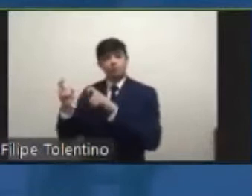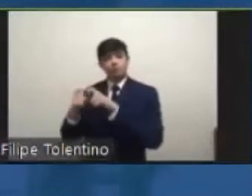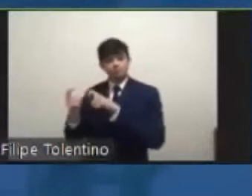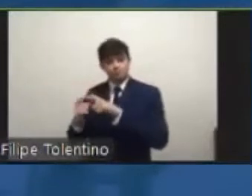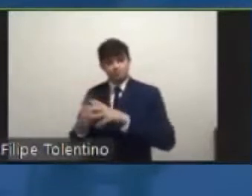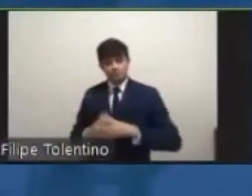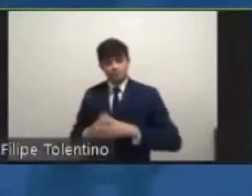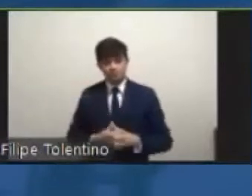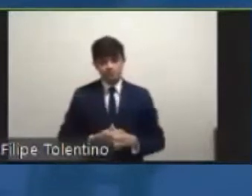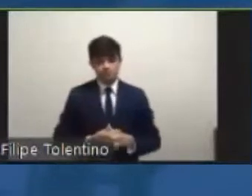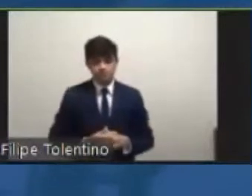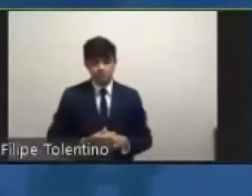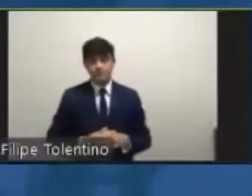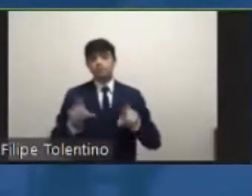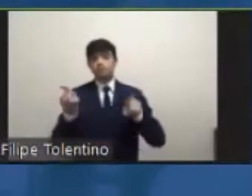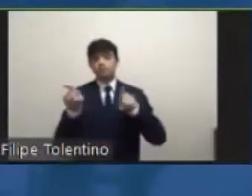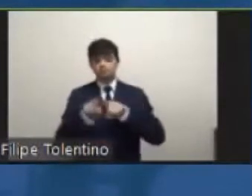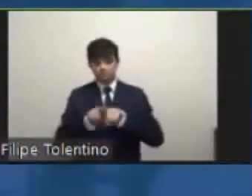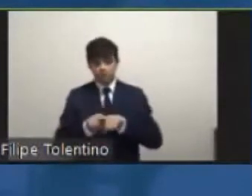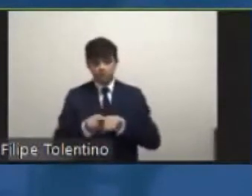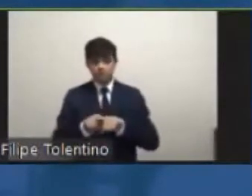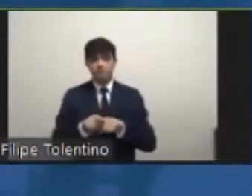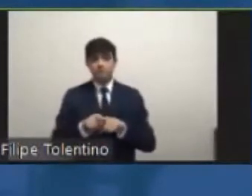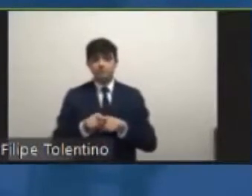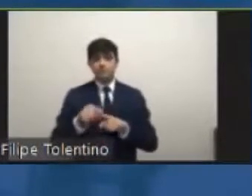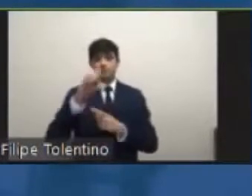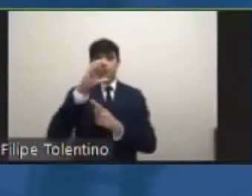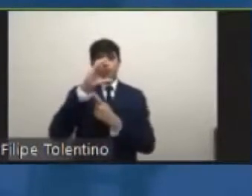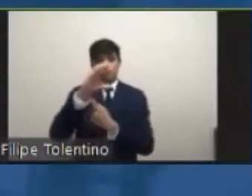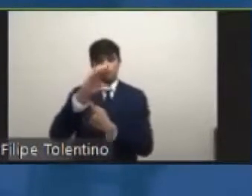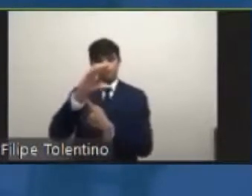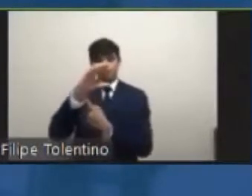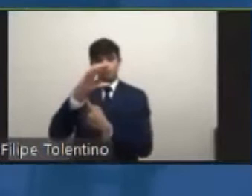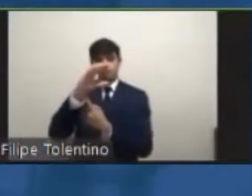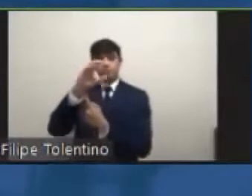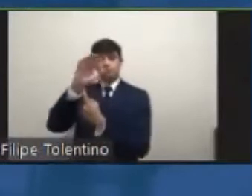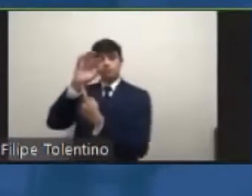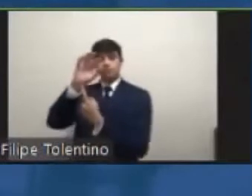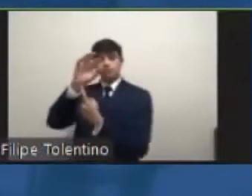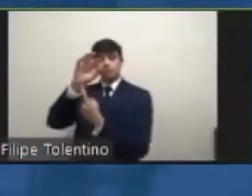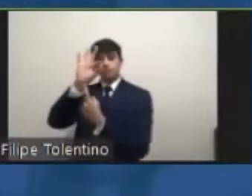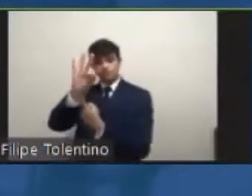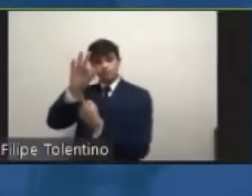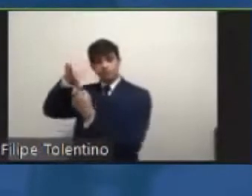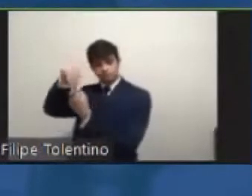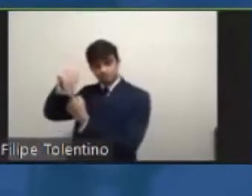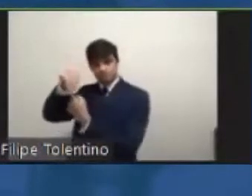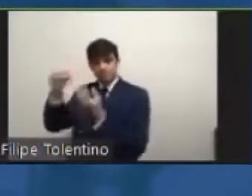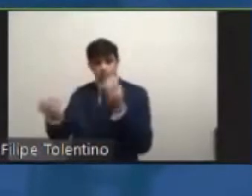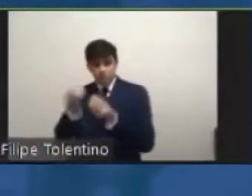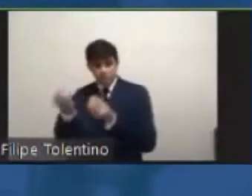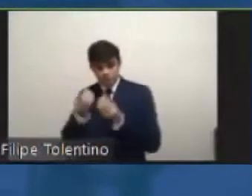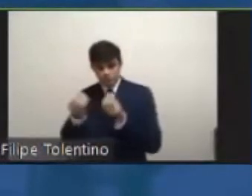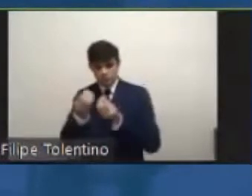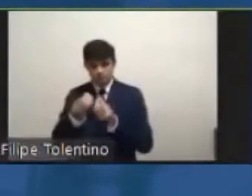Conselho Federal de Medicina, a 1995, que fala sobre a importância do médico respeitar a diretiva antecipada de